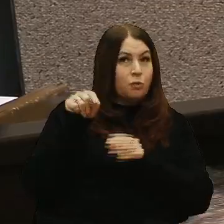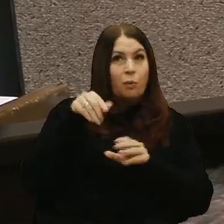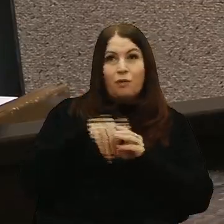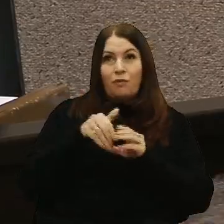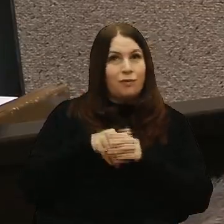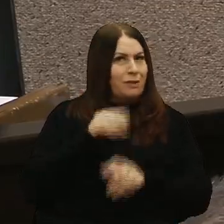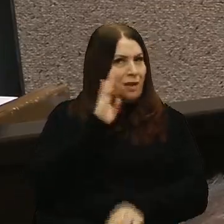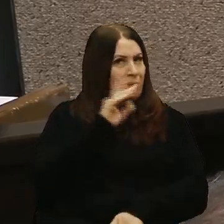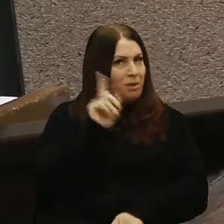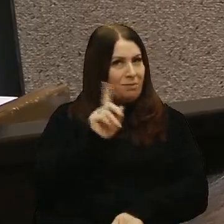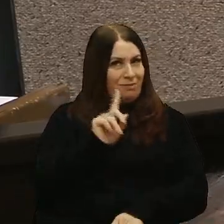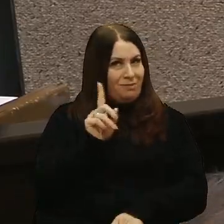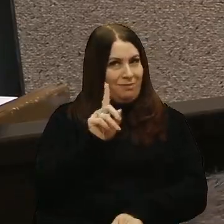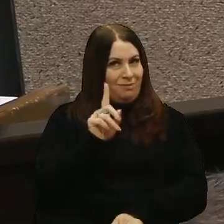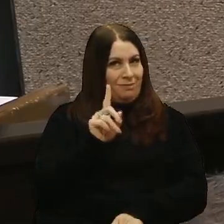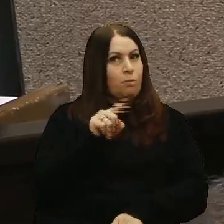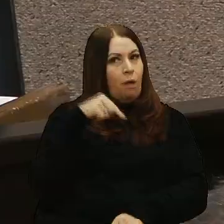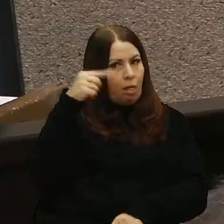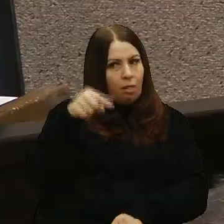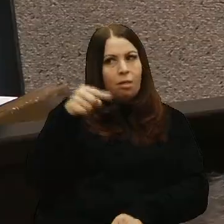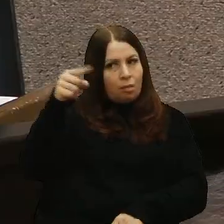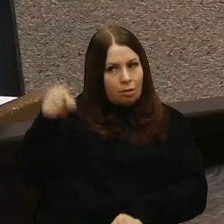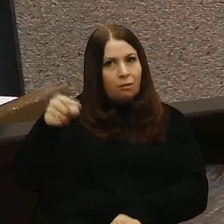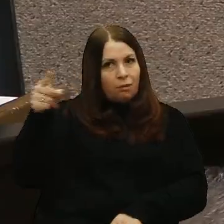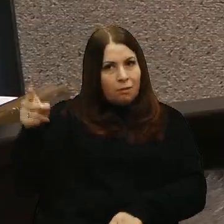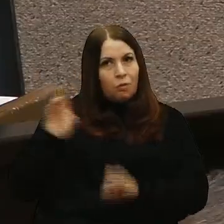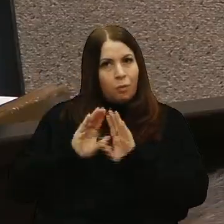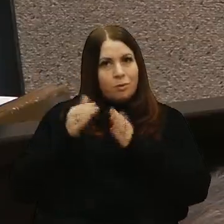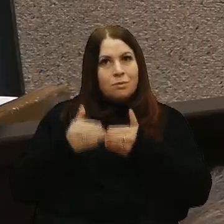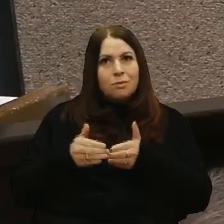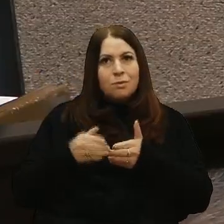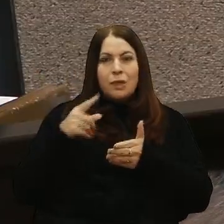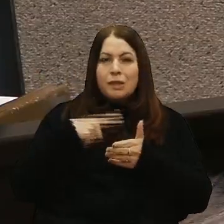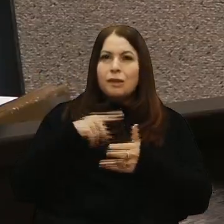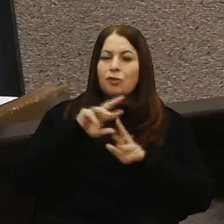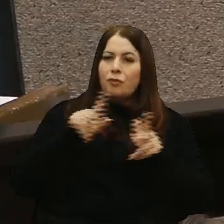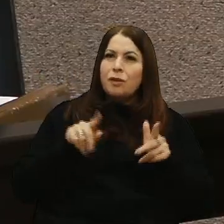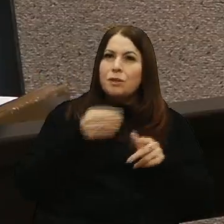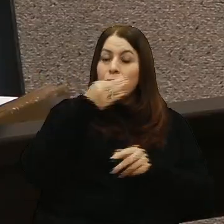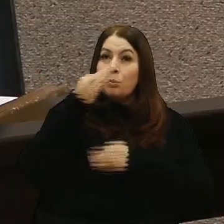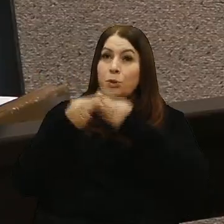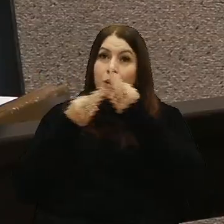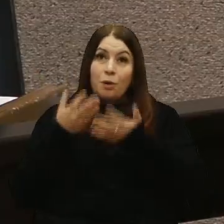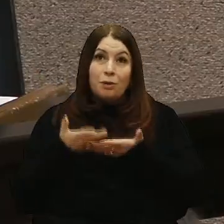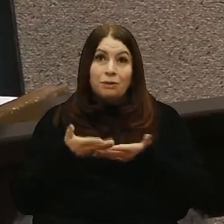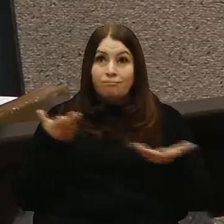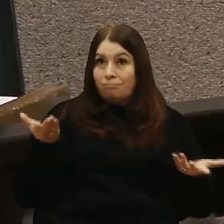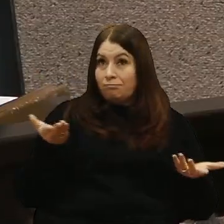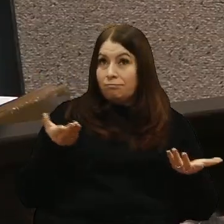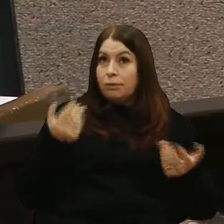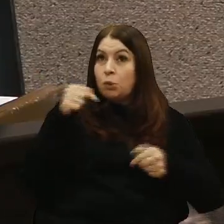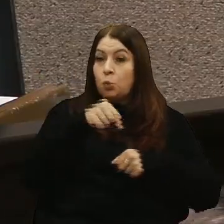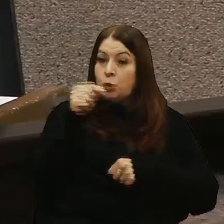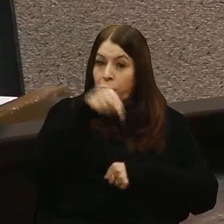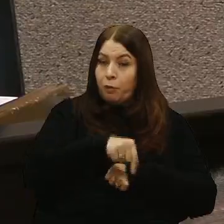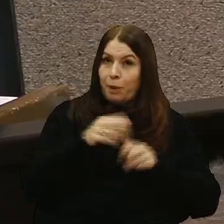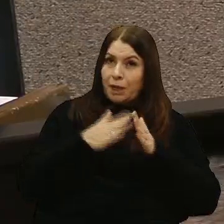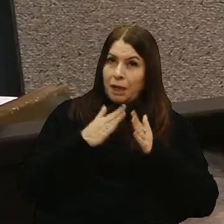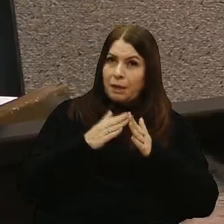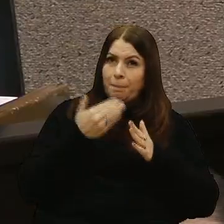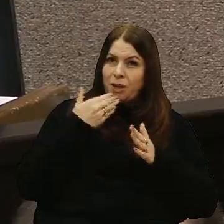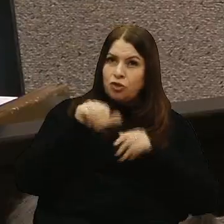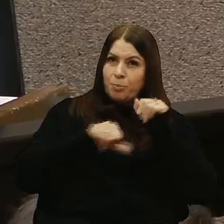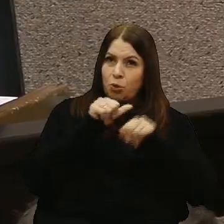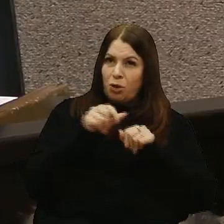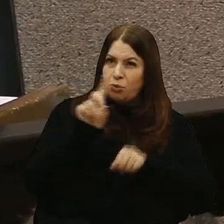votação tão rapidamente. Eles passam em diversas comissões, eles têm diversos pareceres. Então, daí quando vem para essa casa, tem pedido